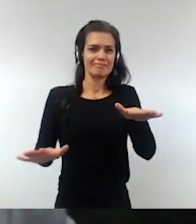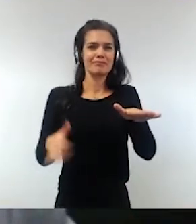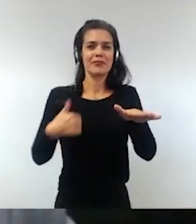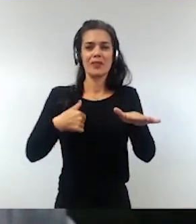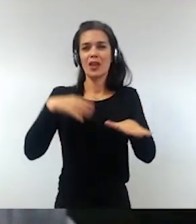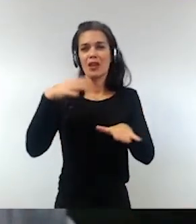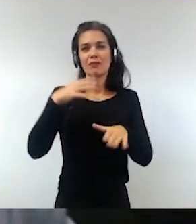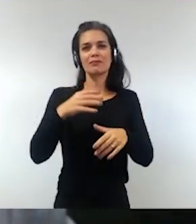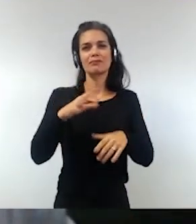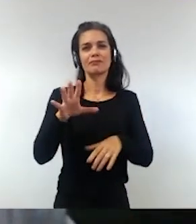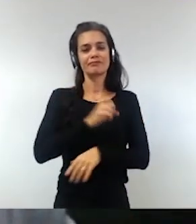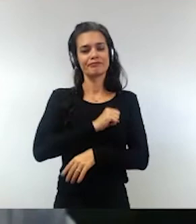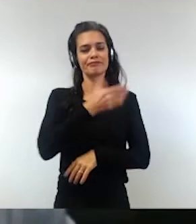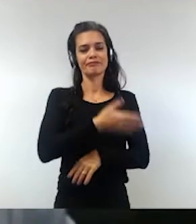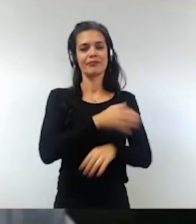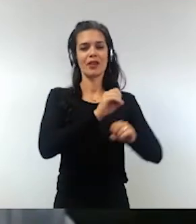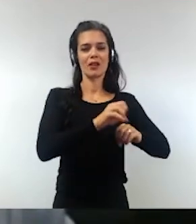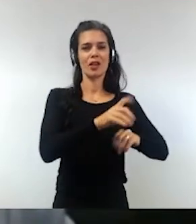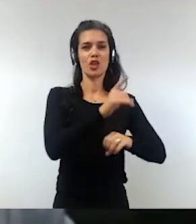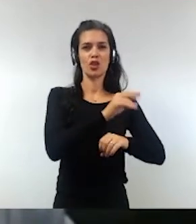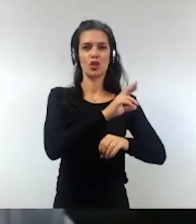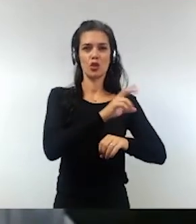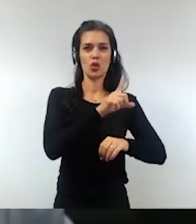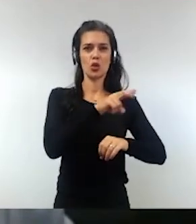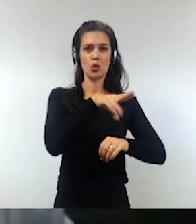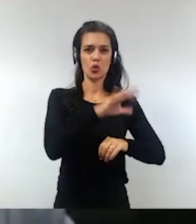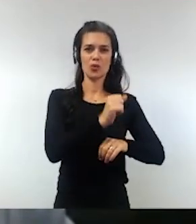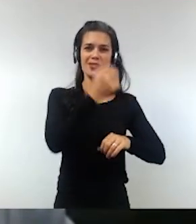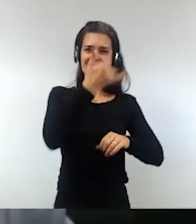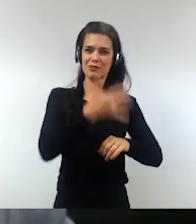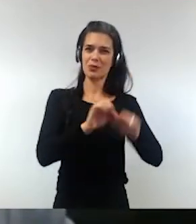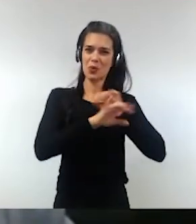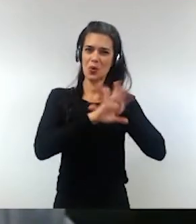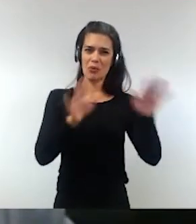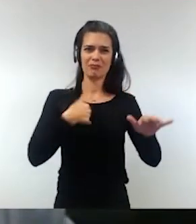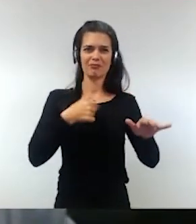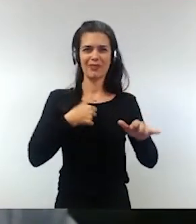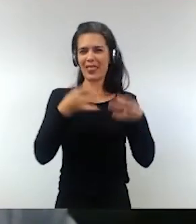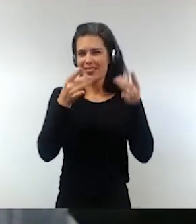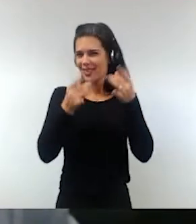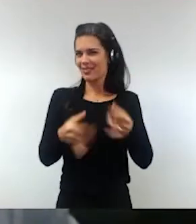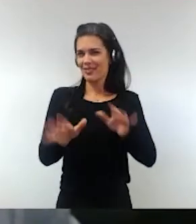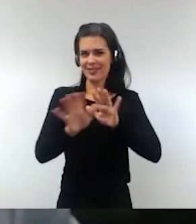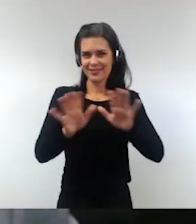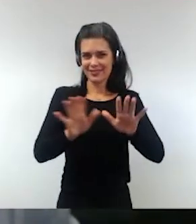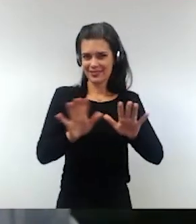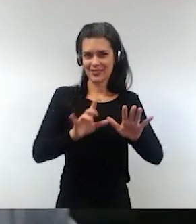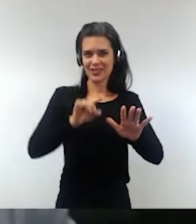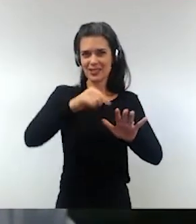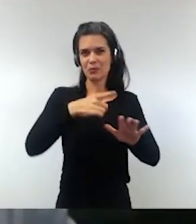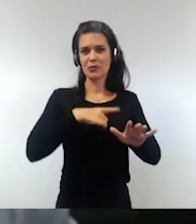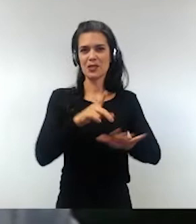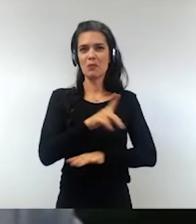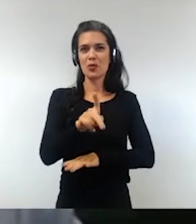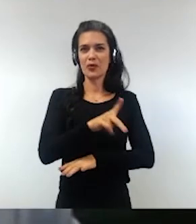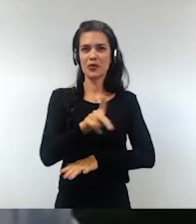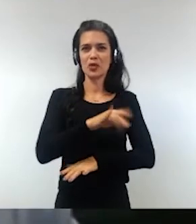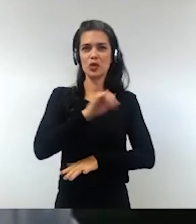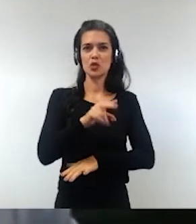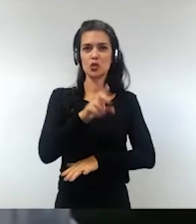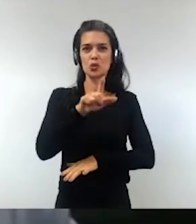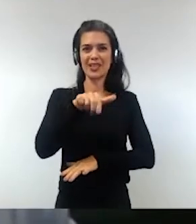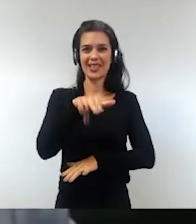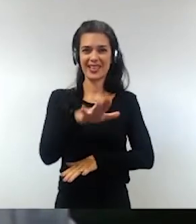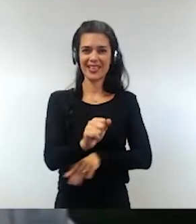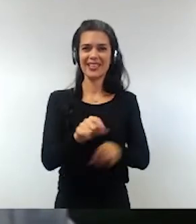aula ministrada por doutora Lúcia, que ela explicou isso muito bem. Eu não vou entrar nesses detalhes, que depois terá a professora Juliana,